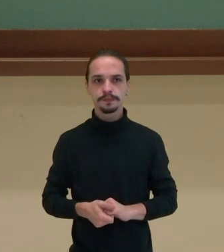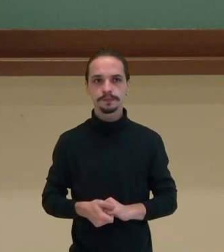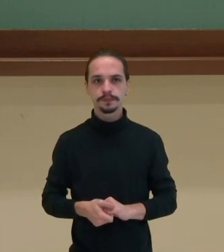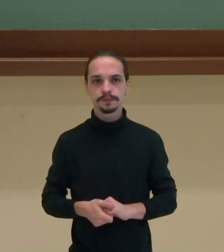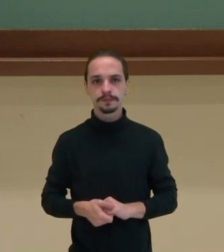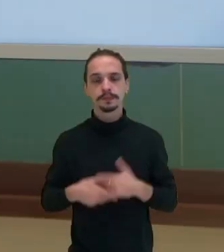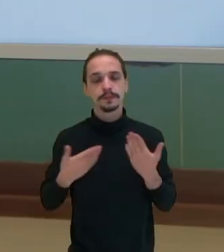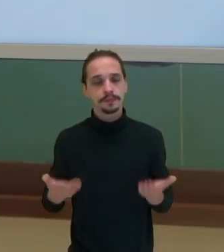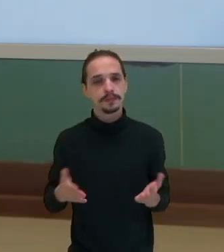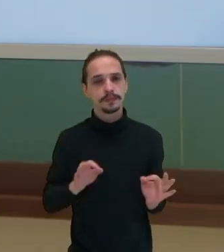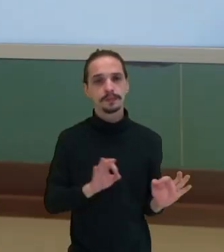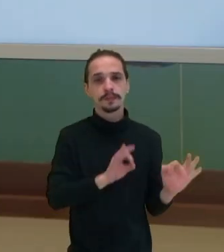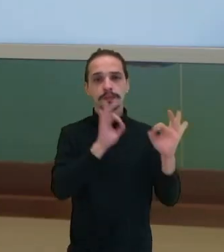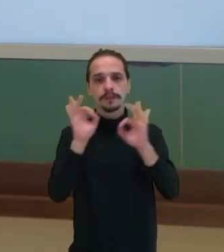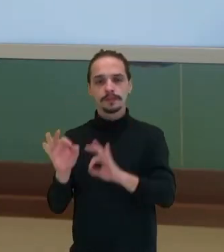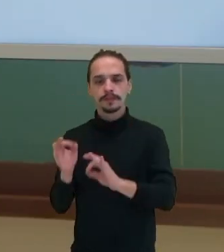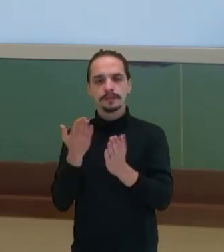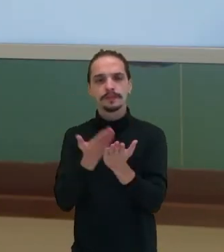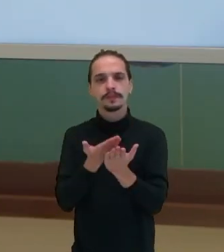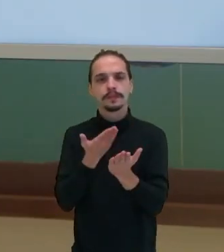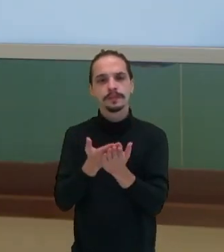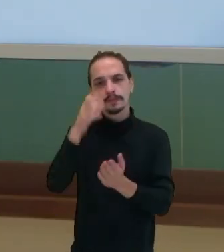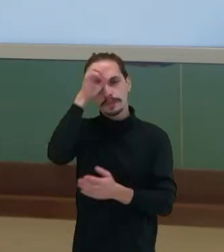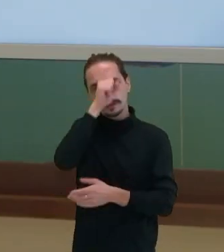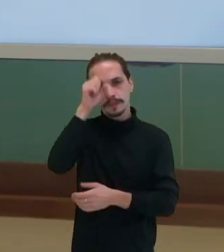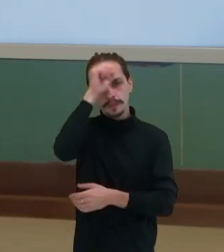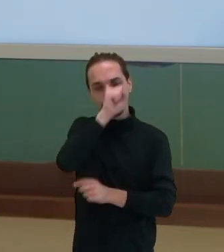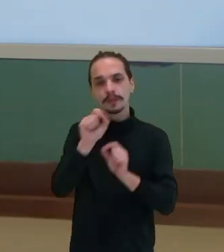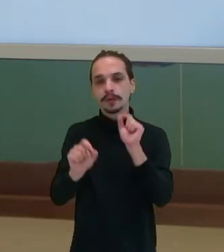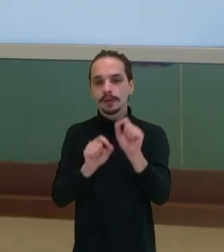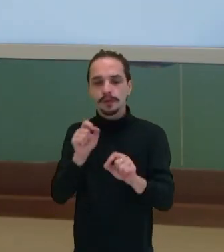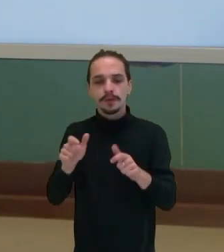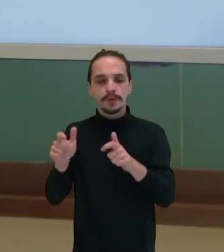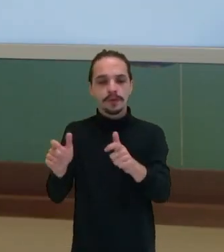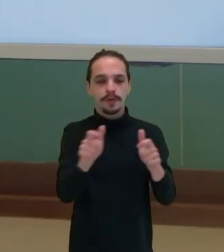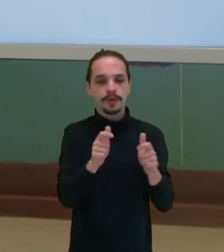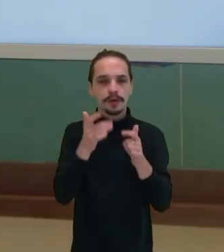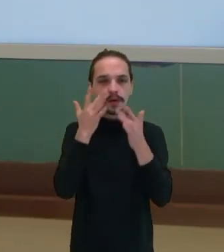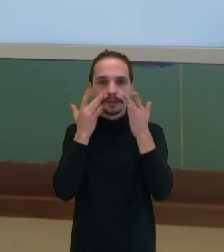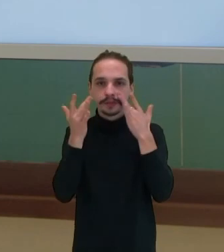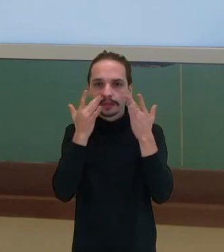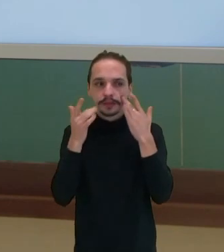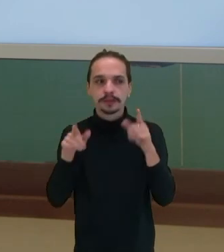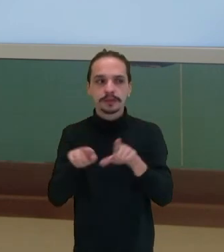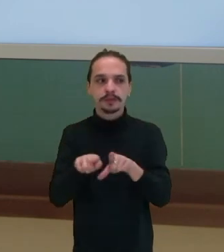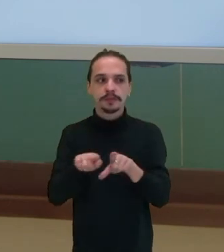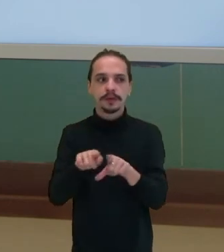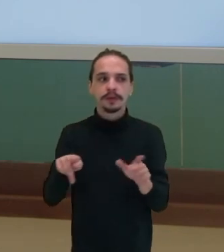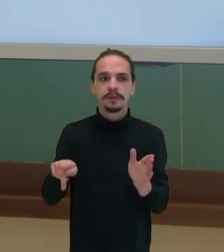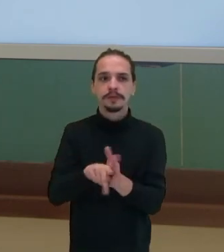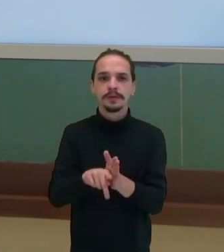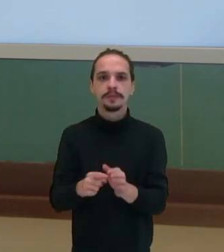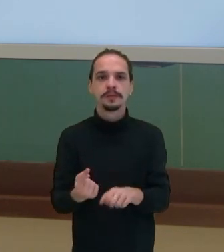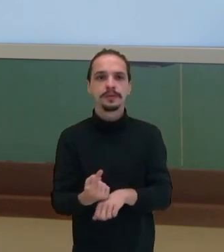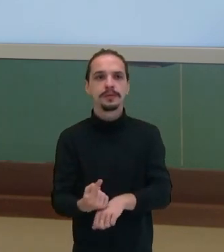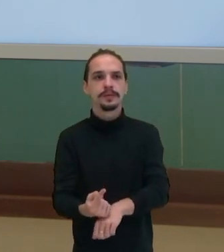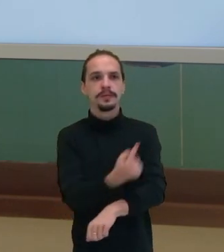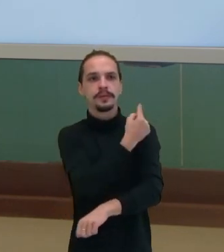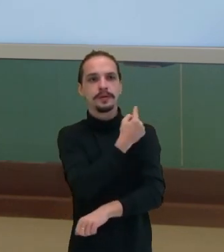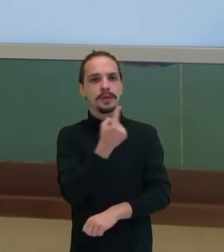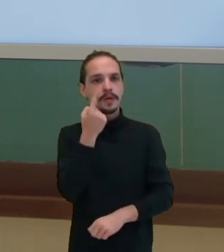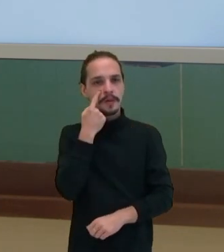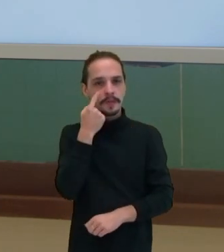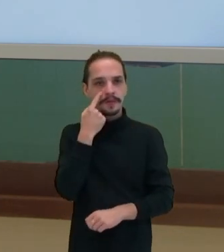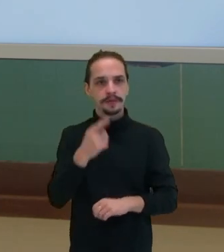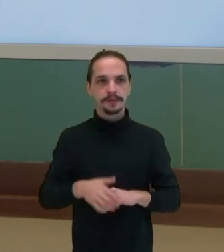Então, nessa aula, né, nós vimos os espaços cênicos e o teatro na Antiguidade Clássica, né? Então, vamos observar aqui,